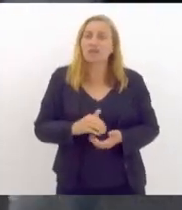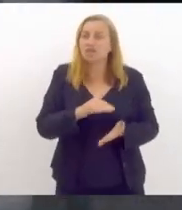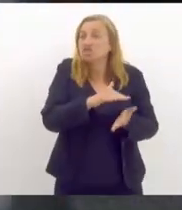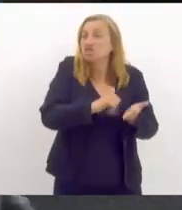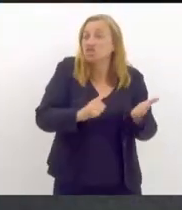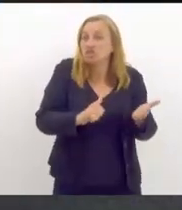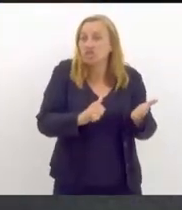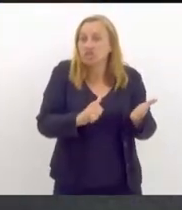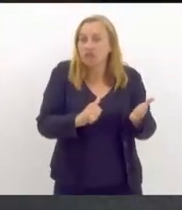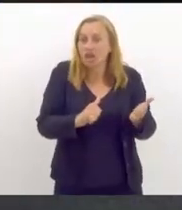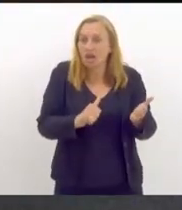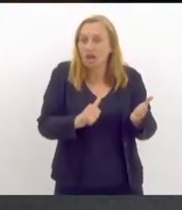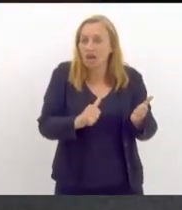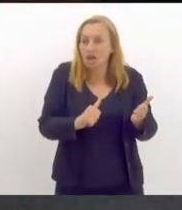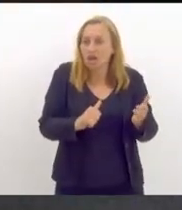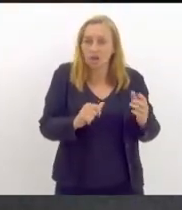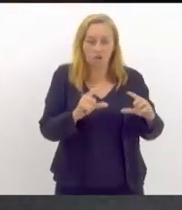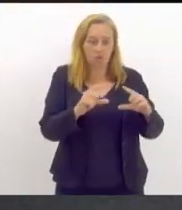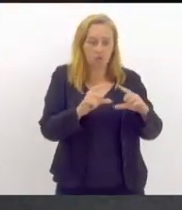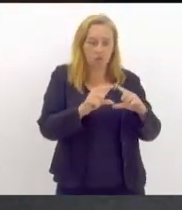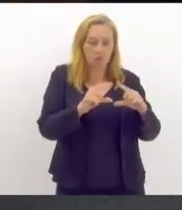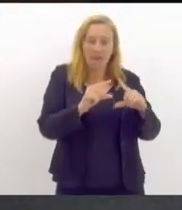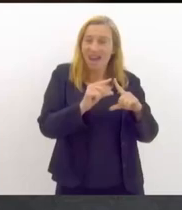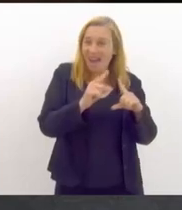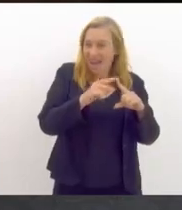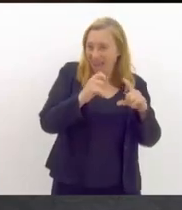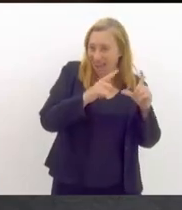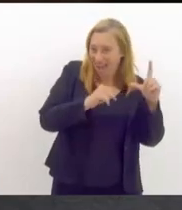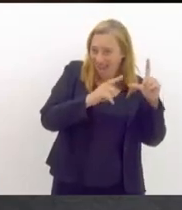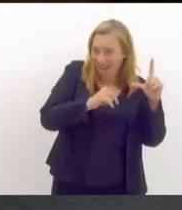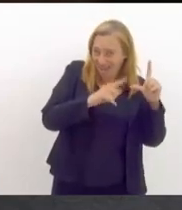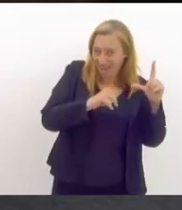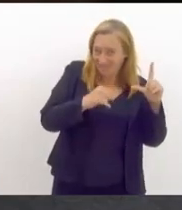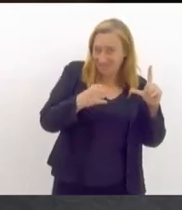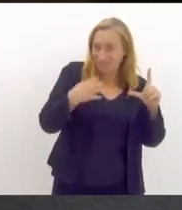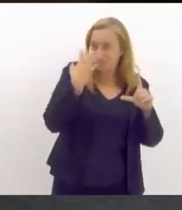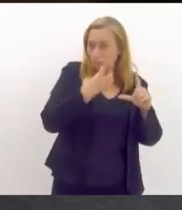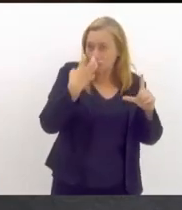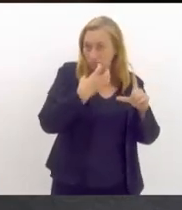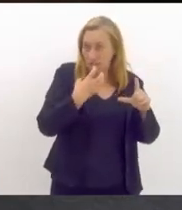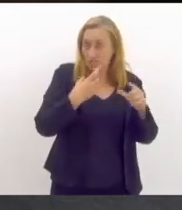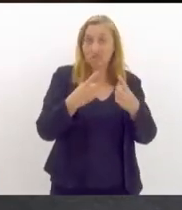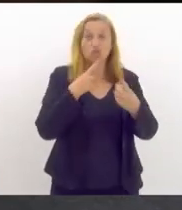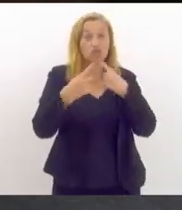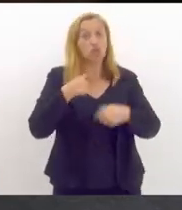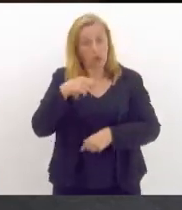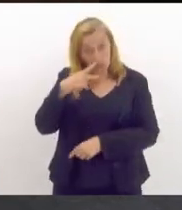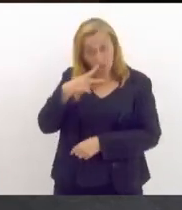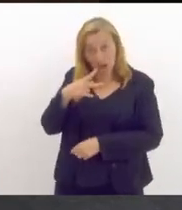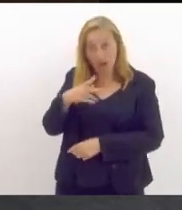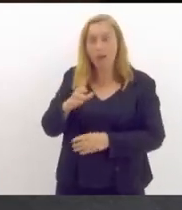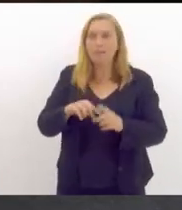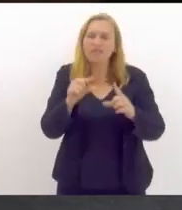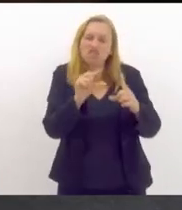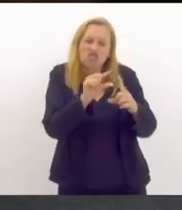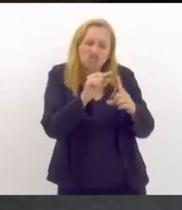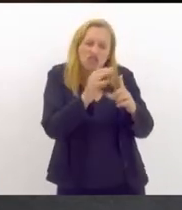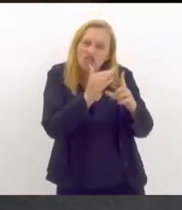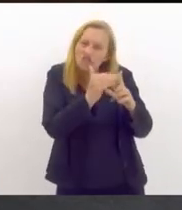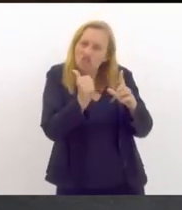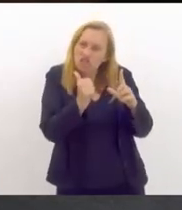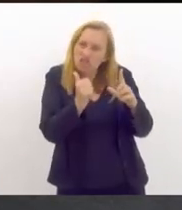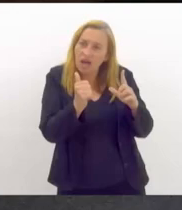um recorte do que está sendo discutido no caso em tela um trecho de uma música que eu vou falar a respeito mas tirar um recorte